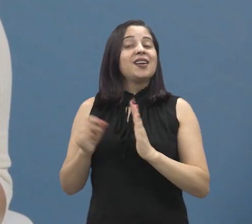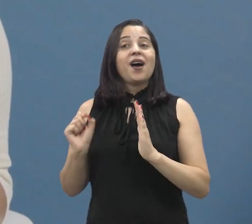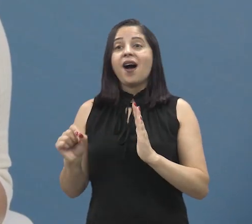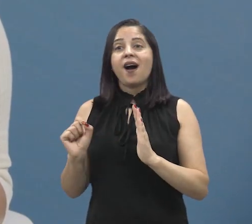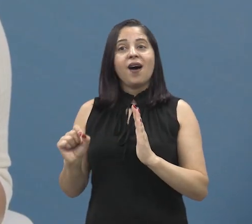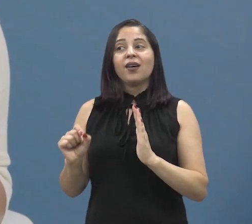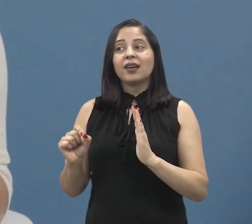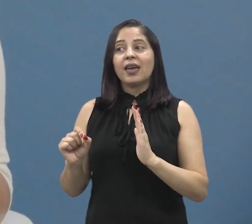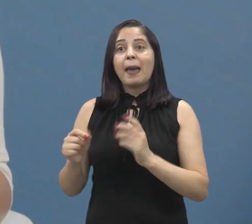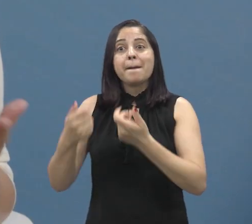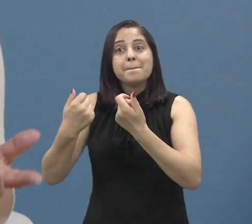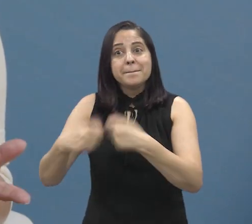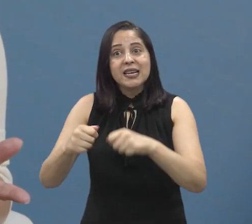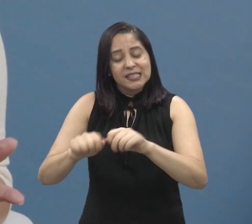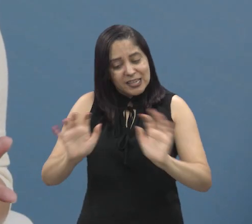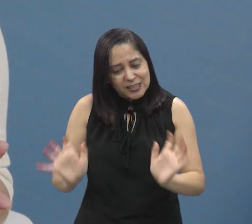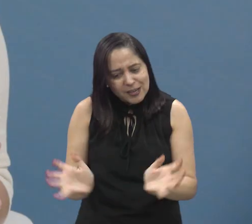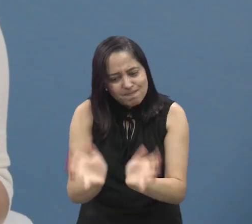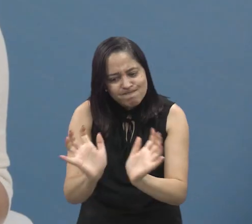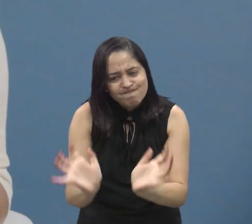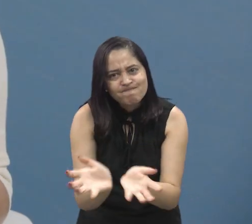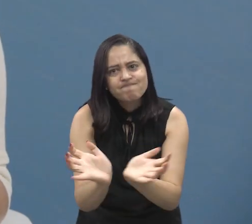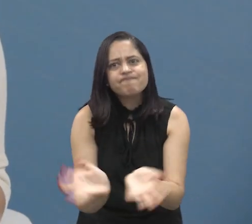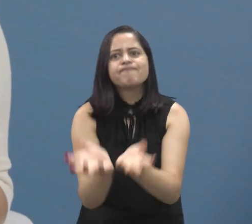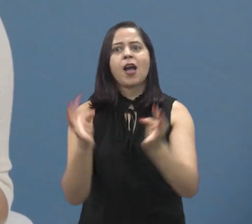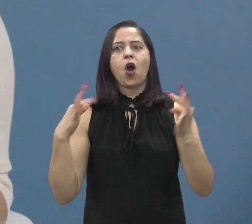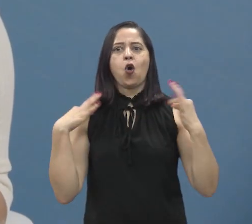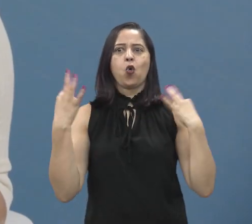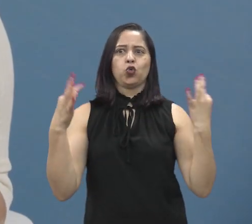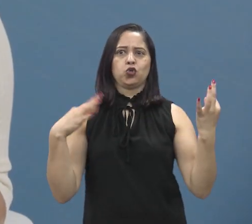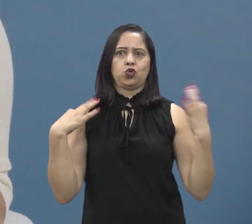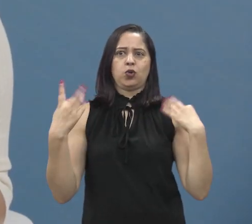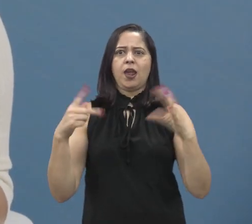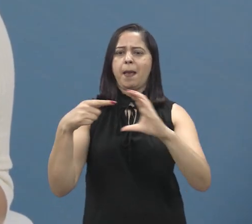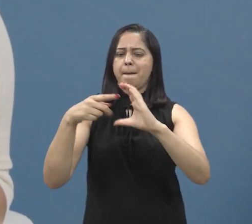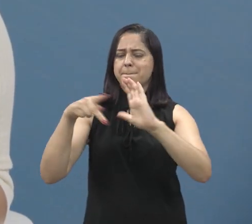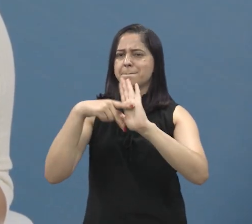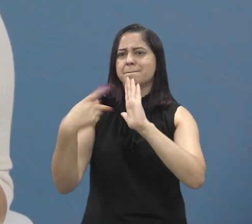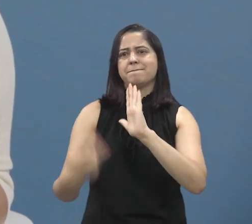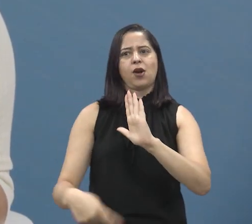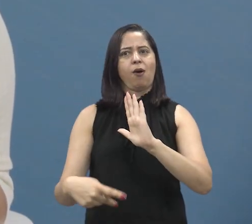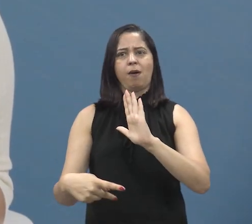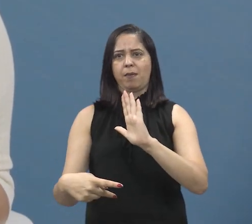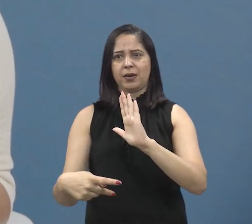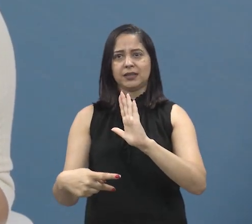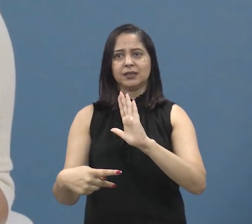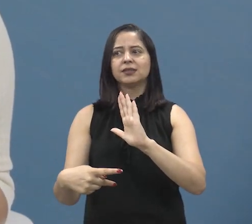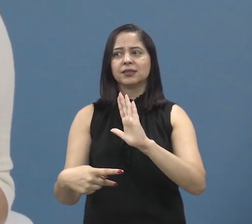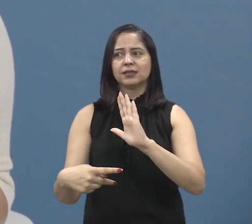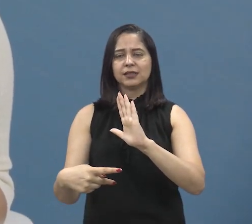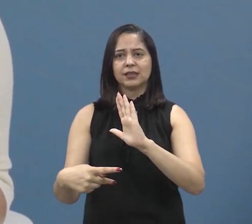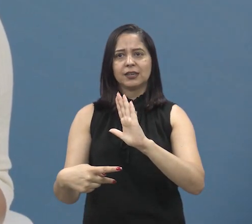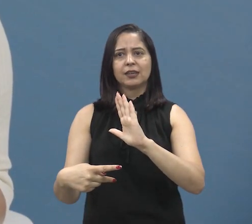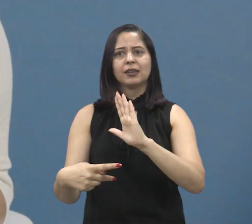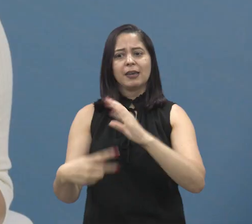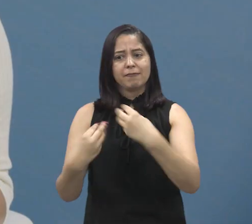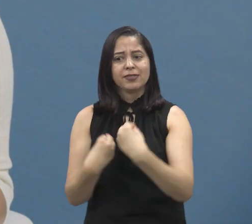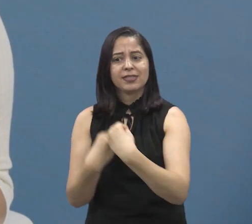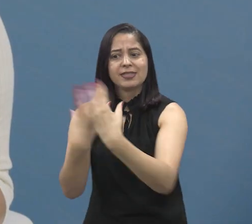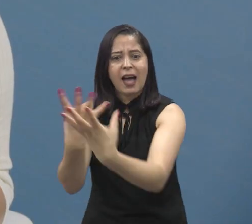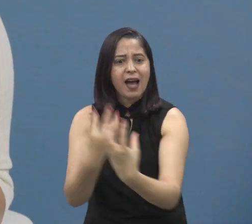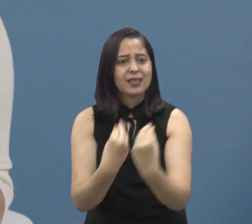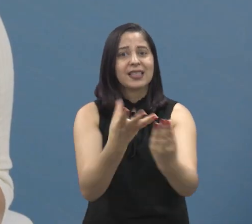vez mais potencializar o turismo da nossa cidade, dar esse conhecimento para a